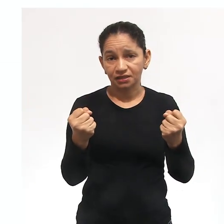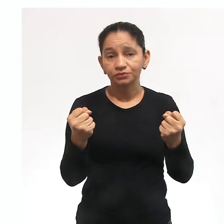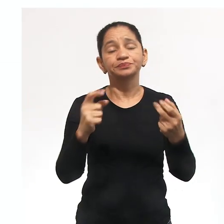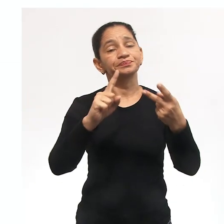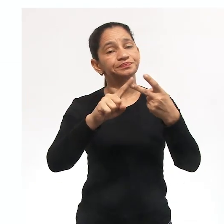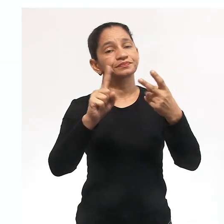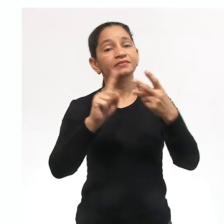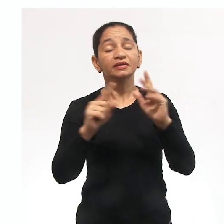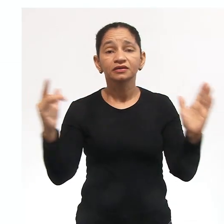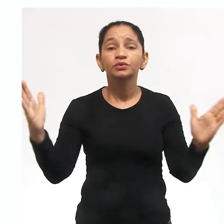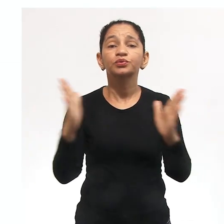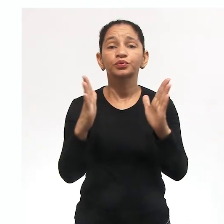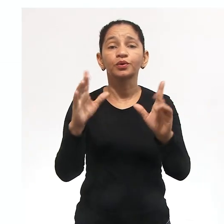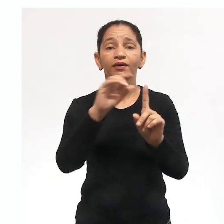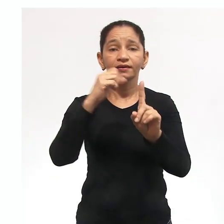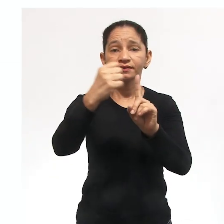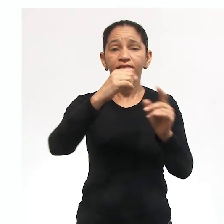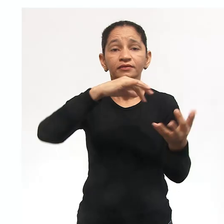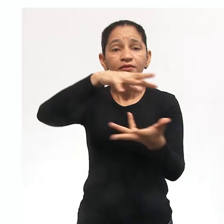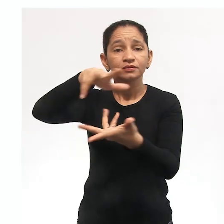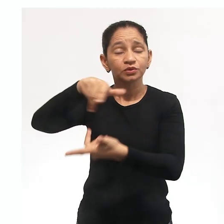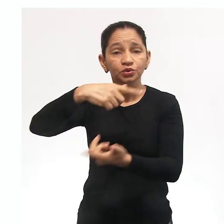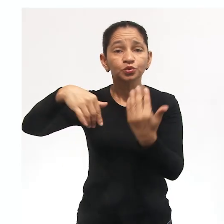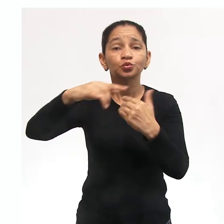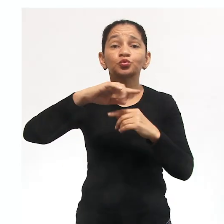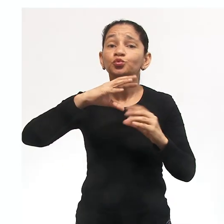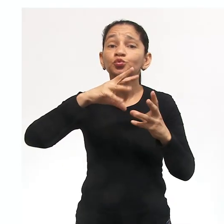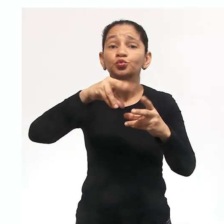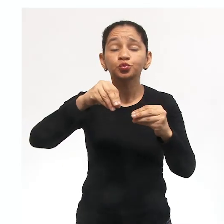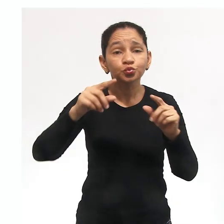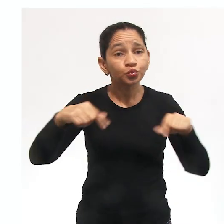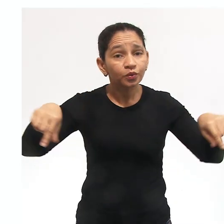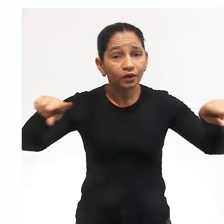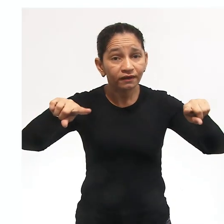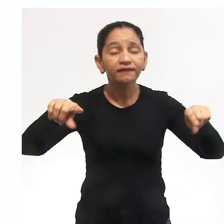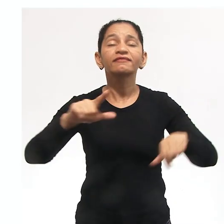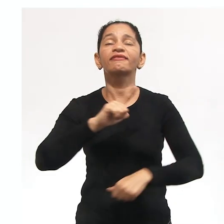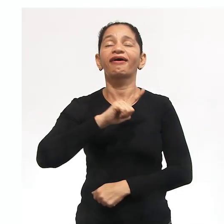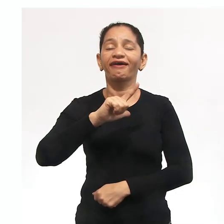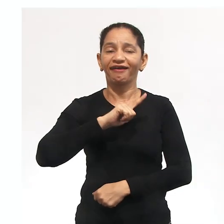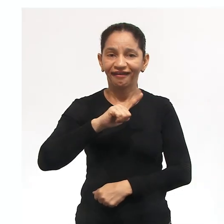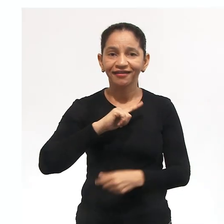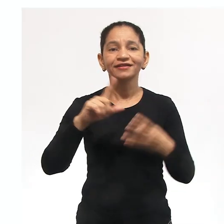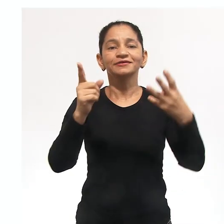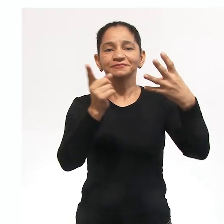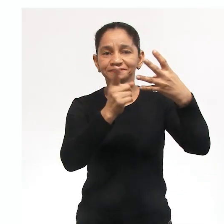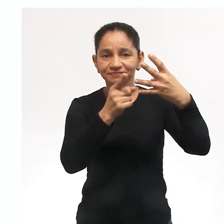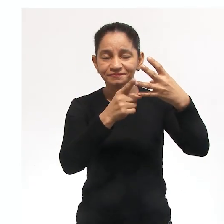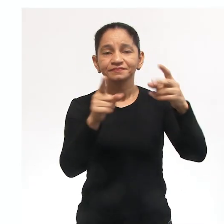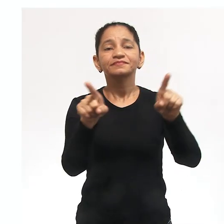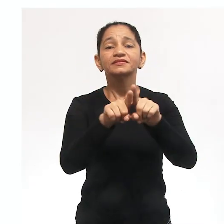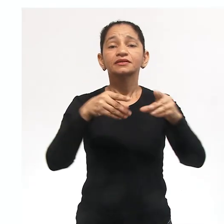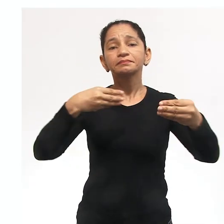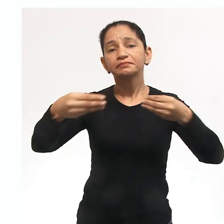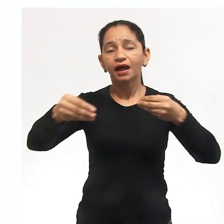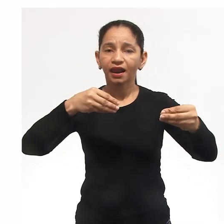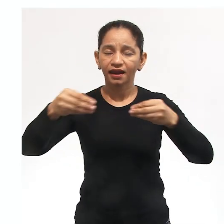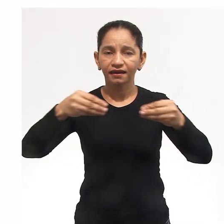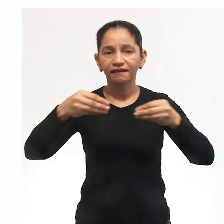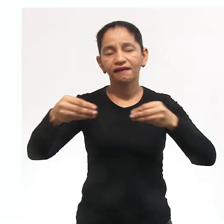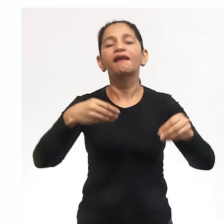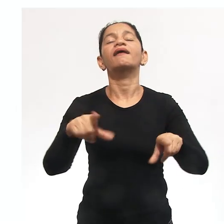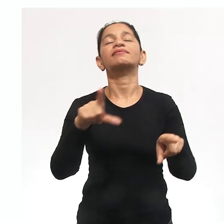complexos que afetam a sociedade global. O conceito de verdade científica também nós abordamos e entendemos que